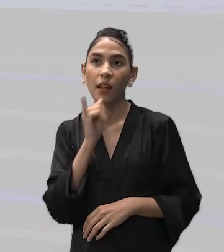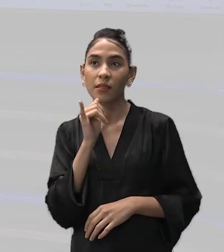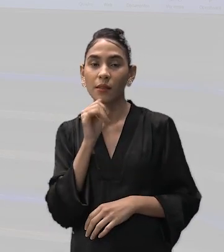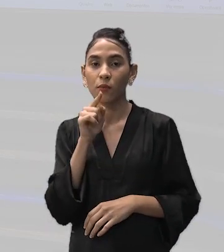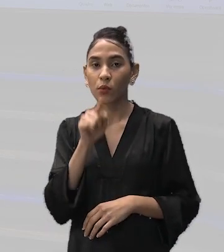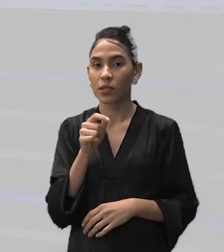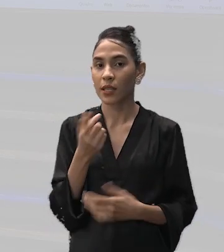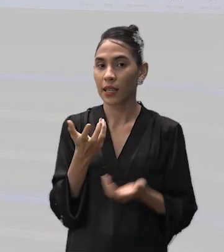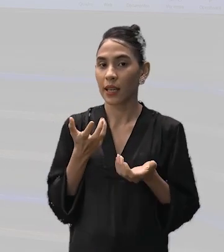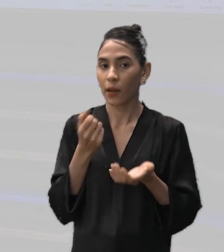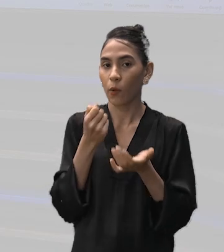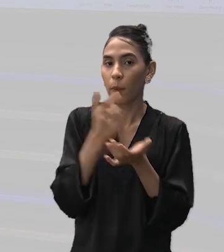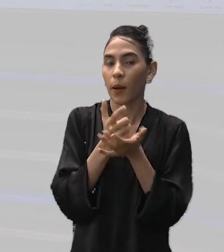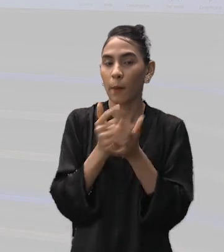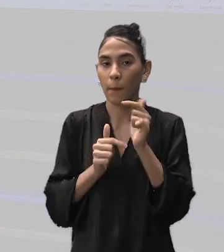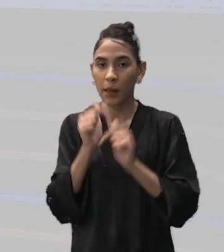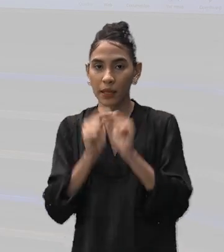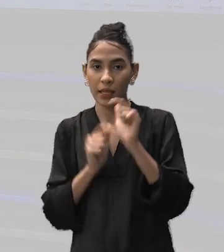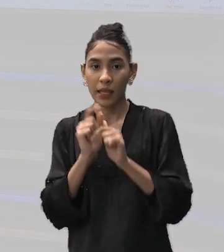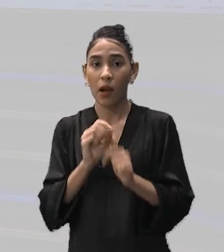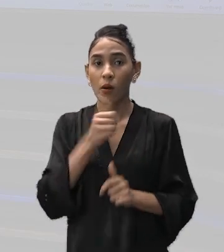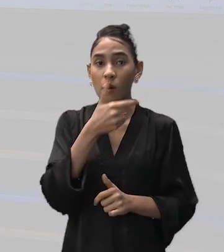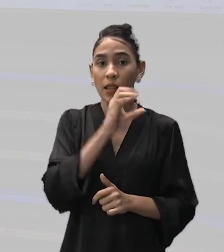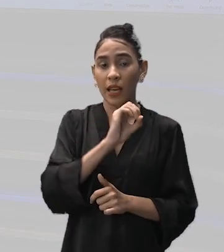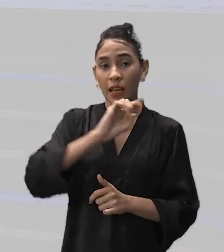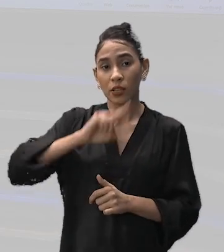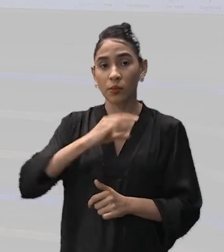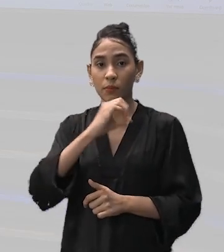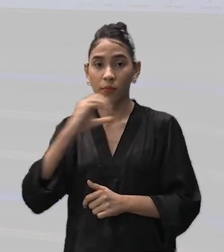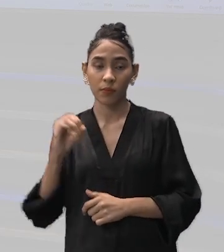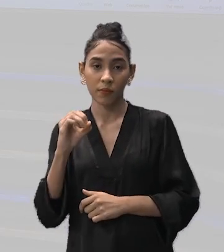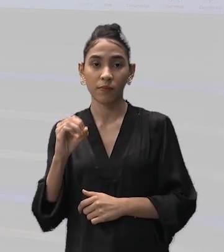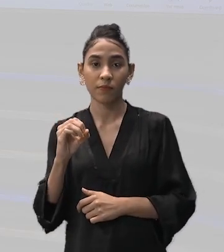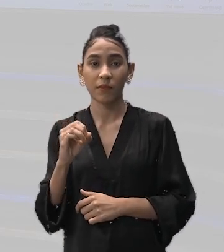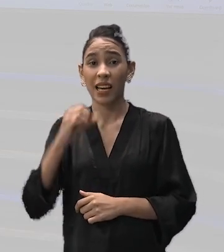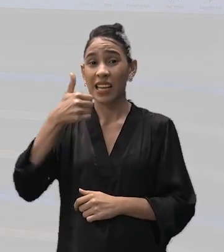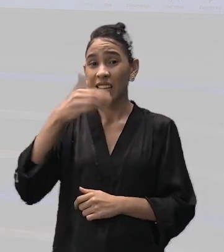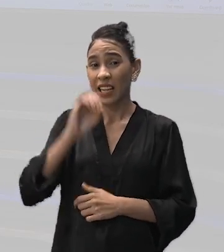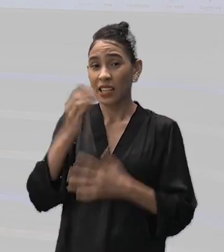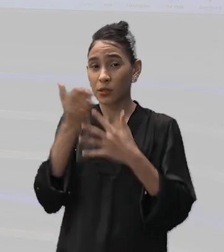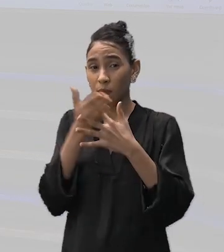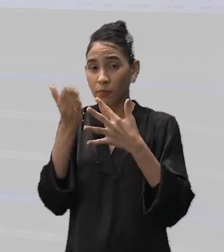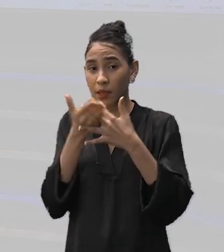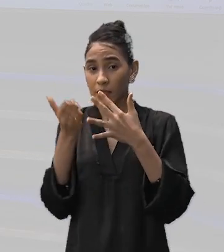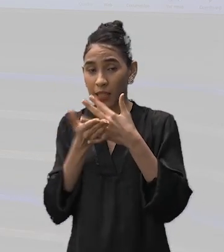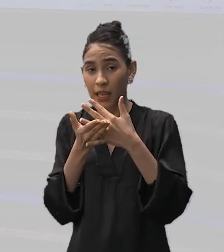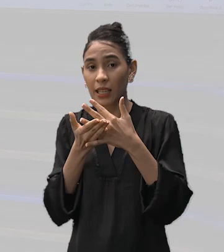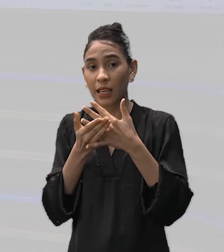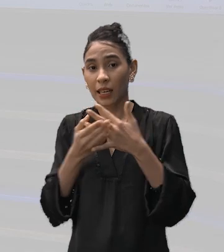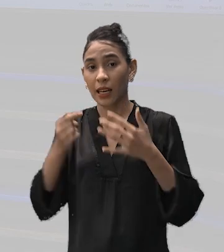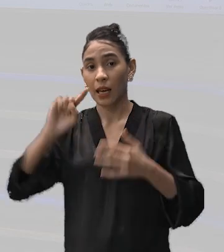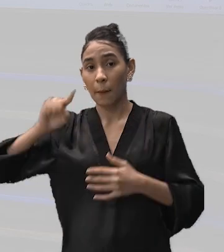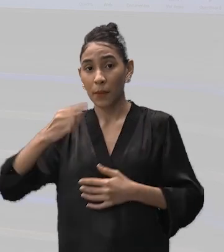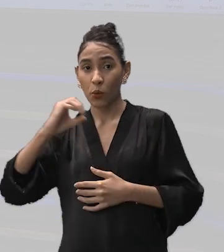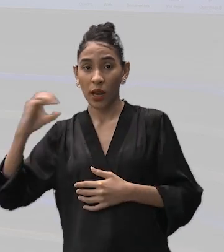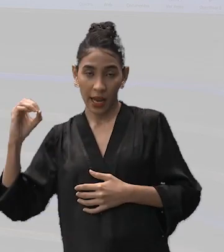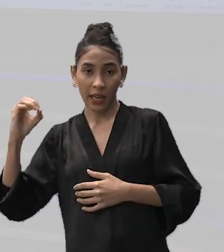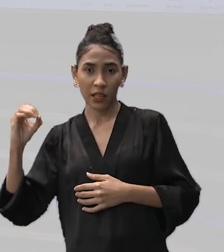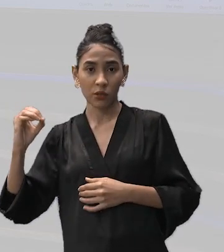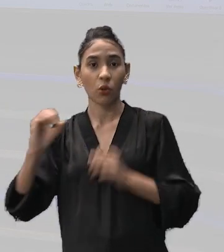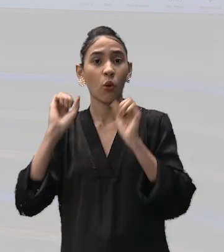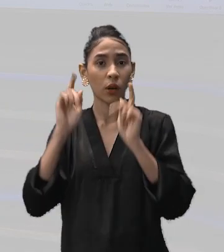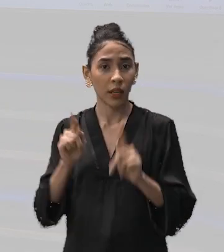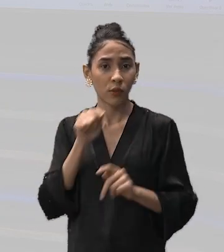que você queira comprar um produto de R$10.000 em 10 parcelas de R$1.000 cada uma. Beleza? Você